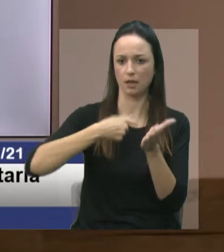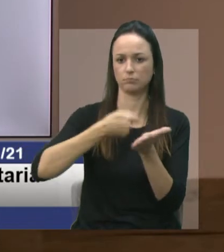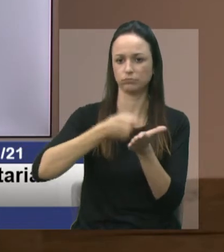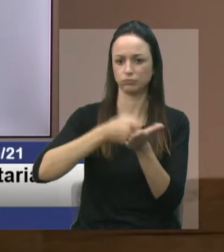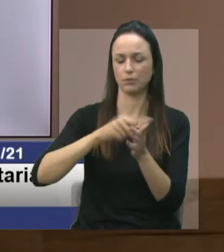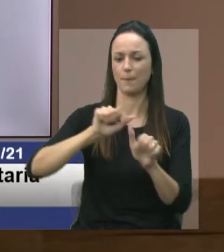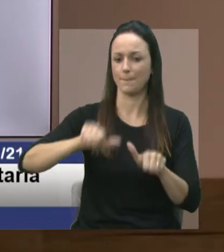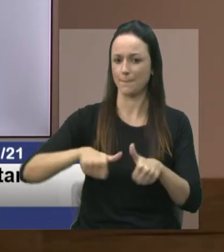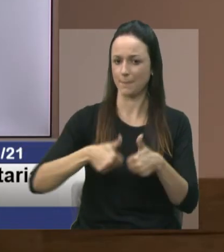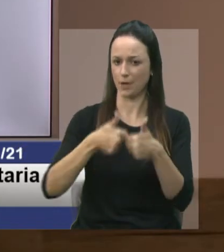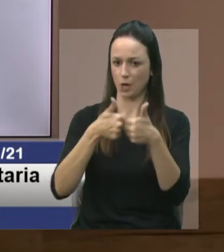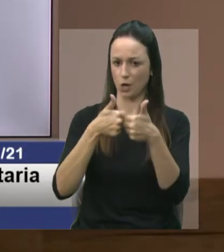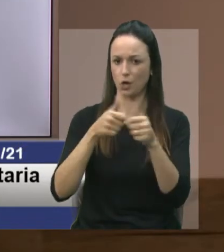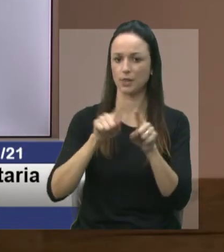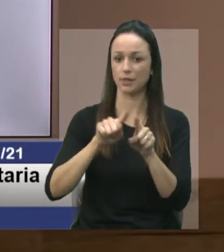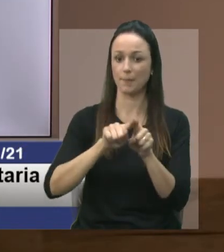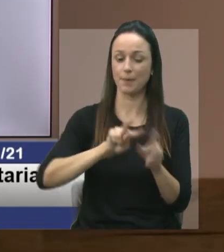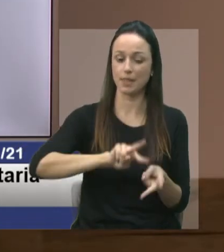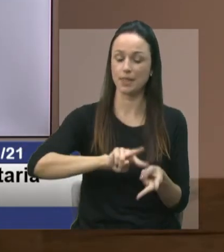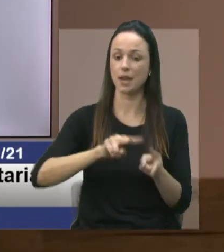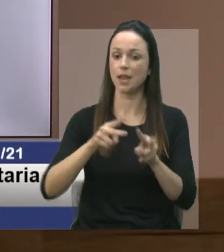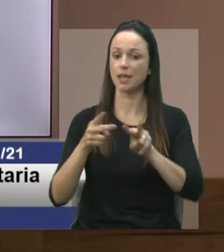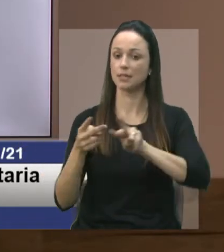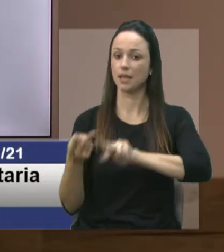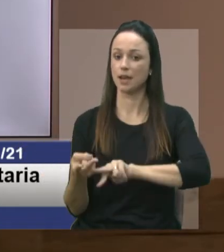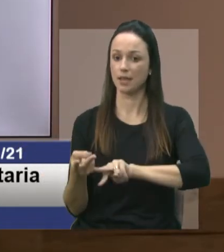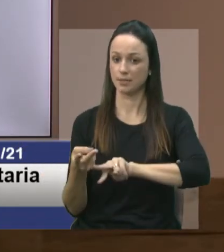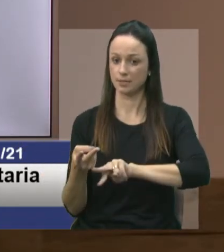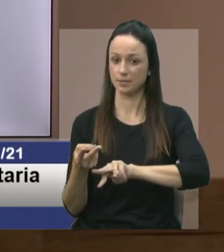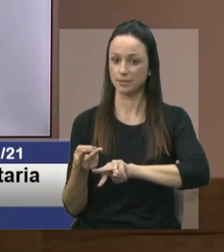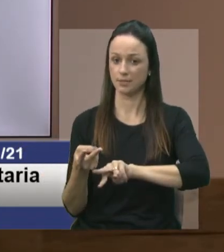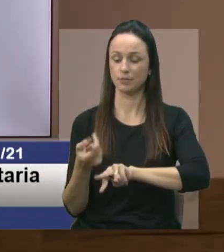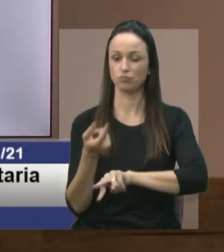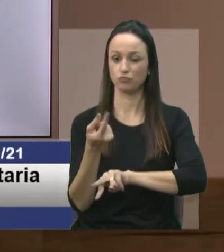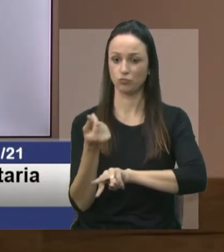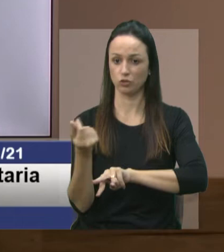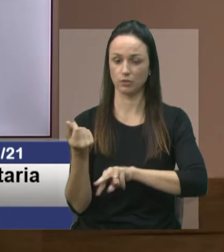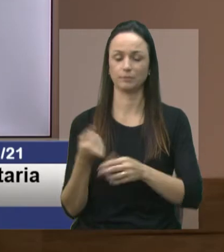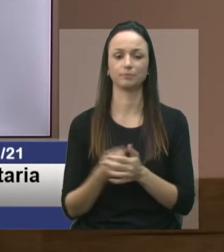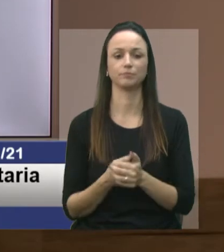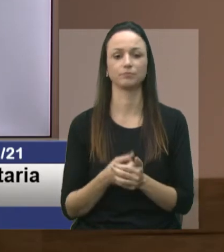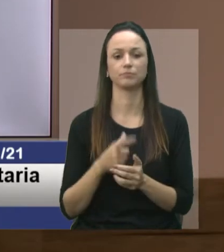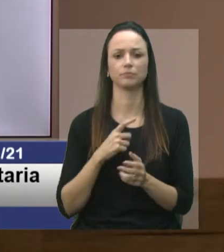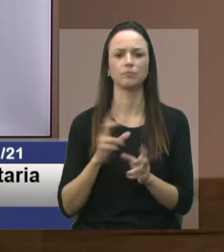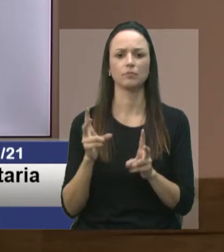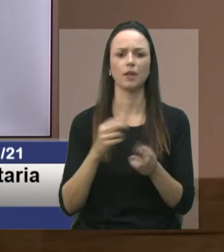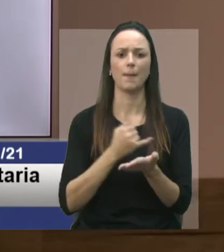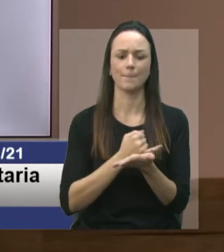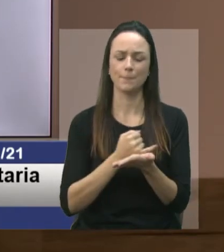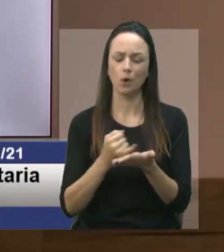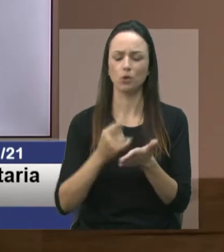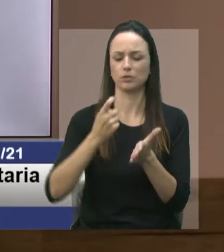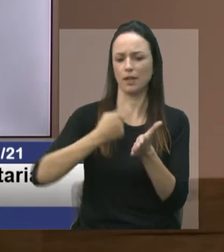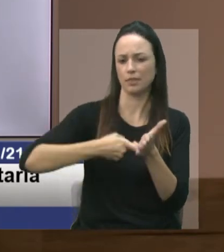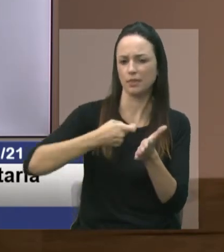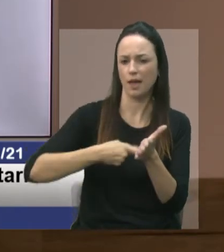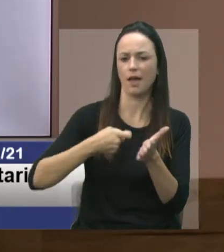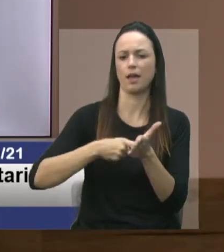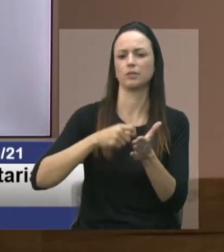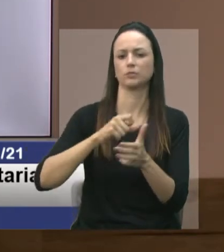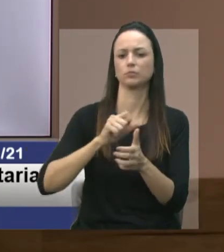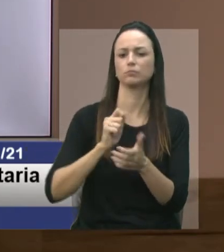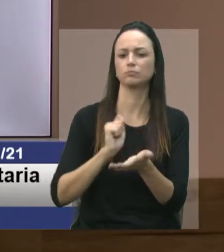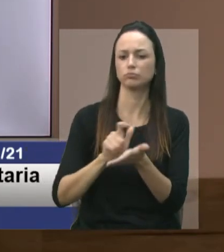melhoria e transferências correntes. Então, nós tivemos uma arrecadação em impostos, taxas e contribuições de melhoria